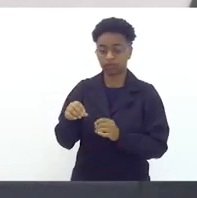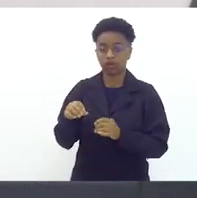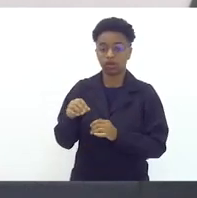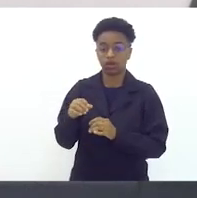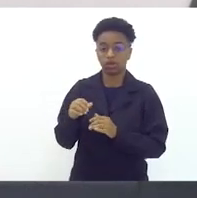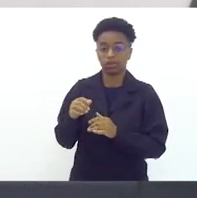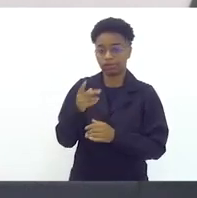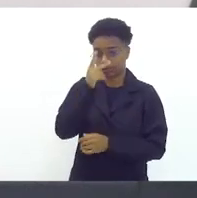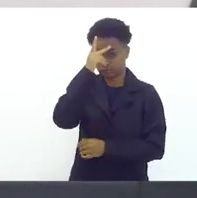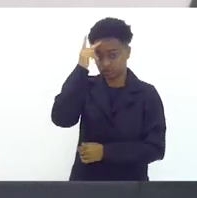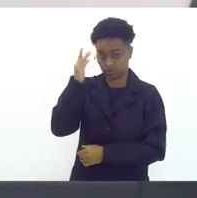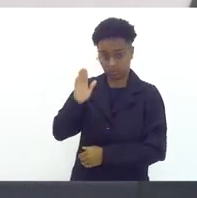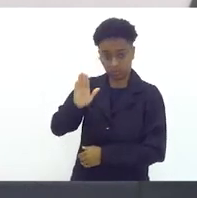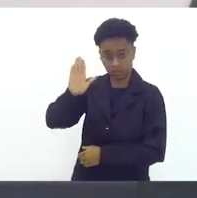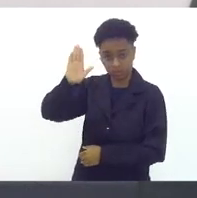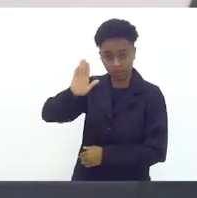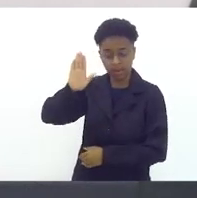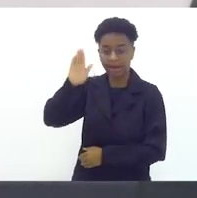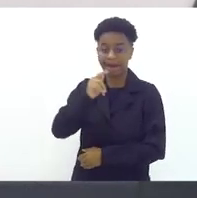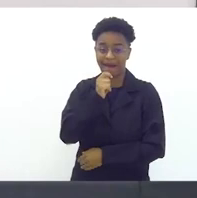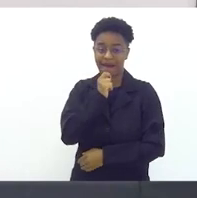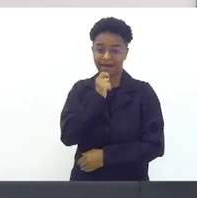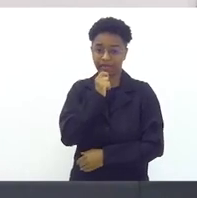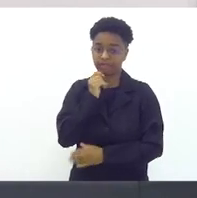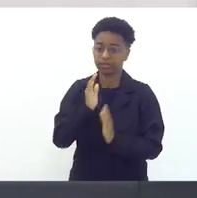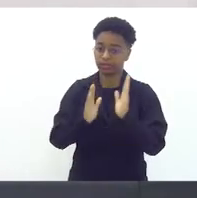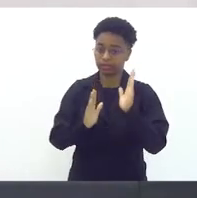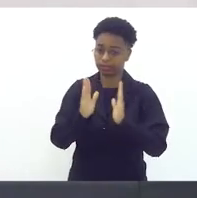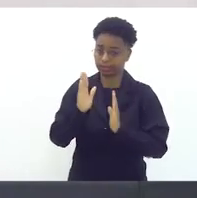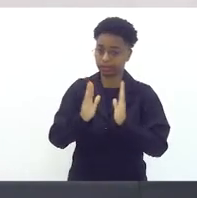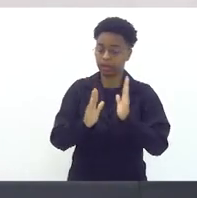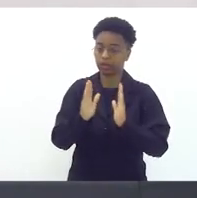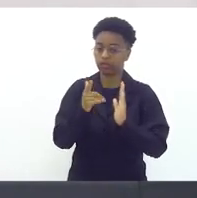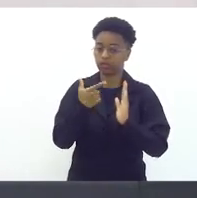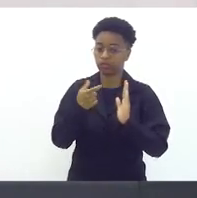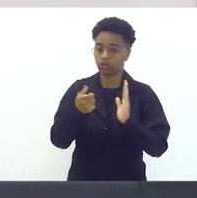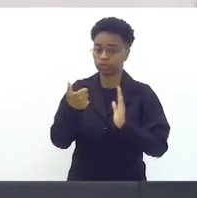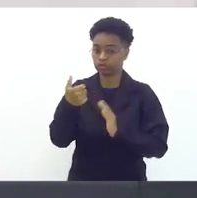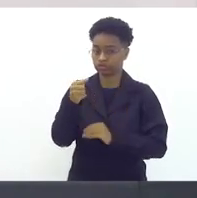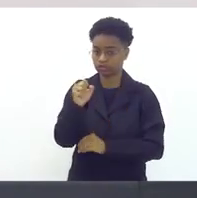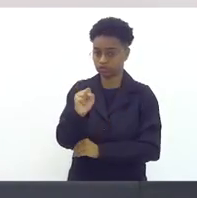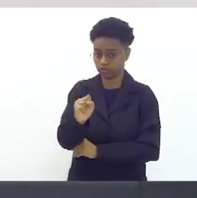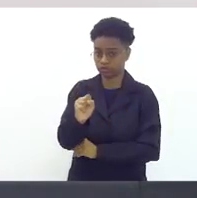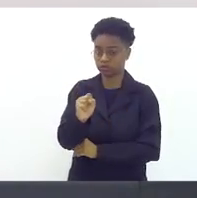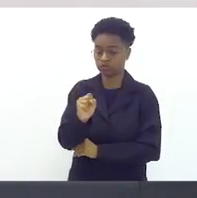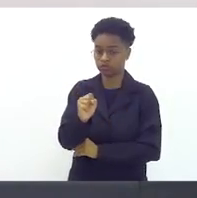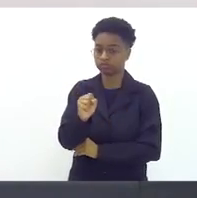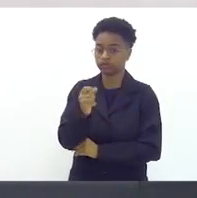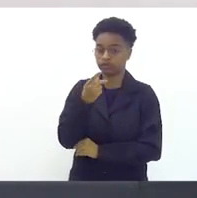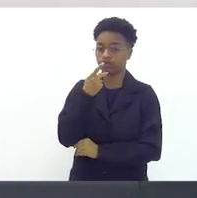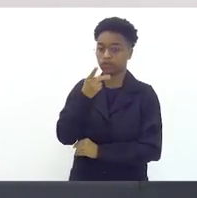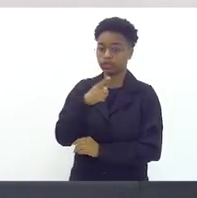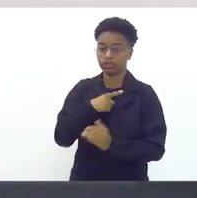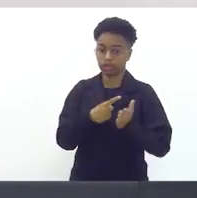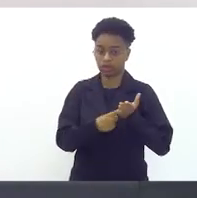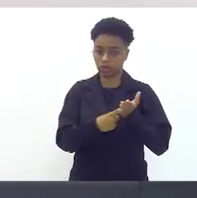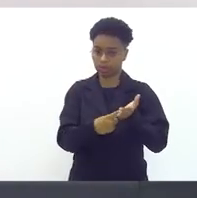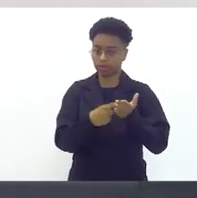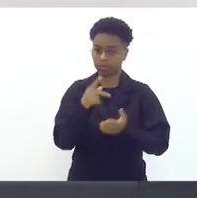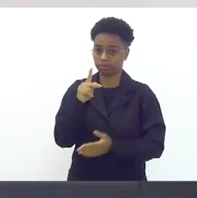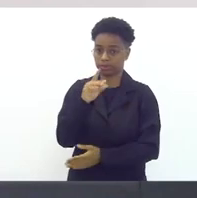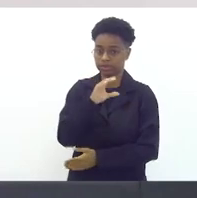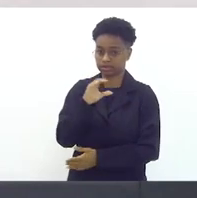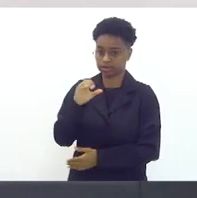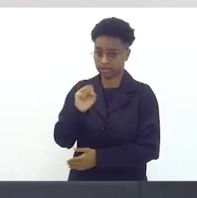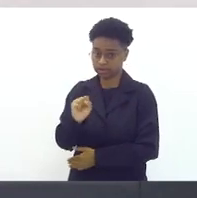candidatos, ainda na agenda de 2018, se comprometeram com o PCCS, e